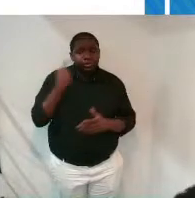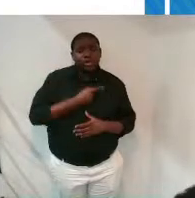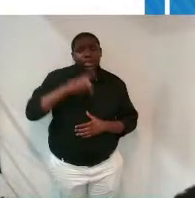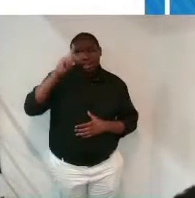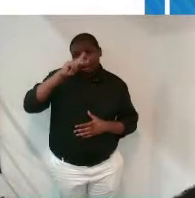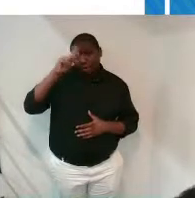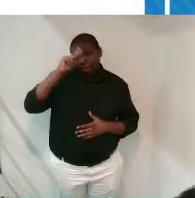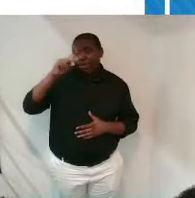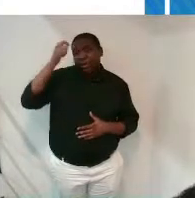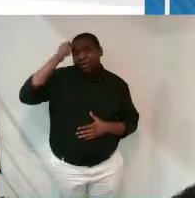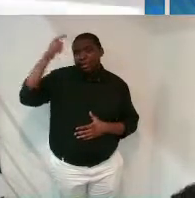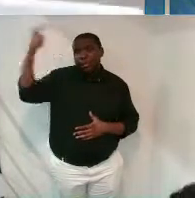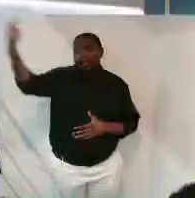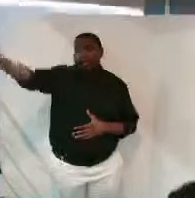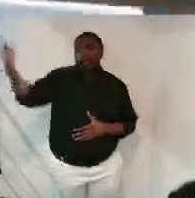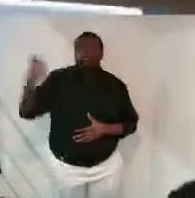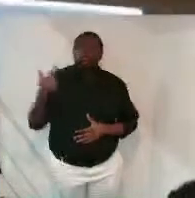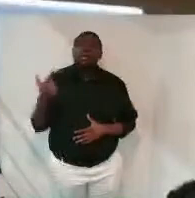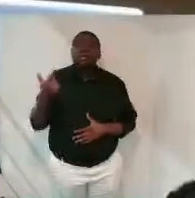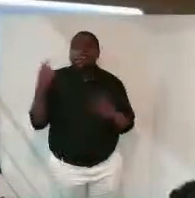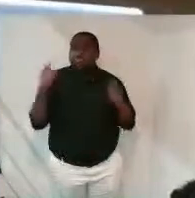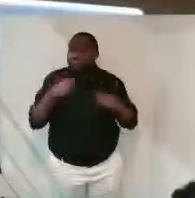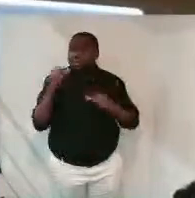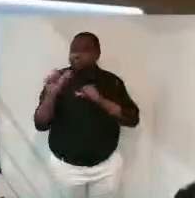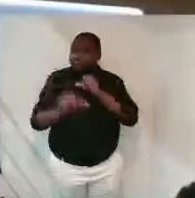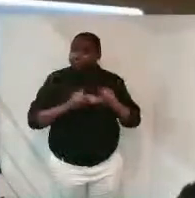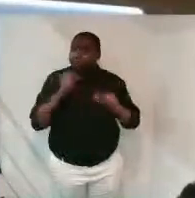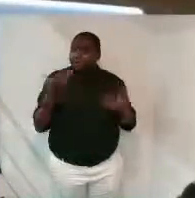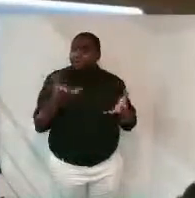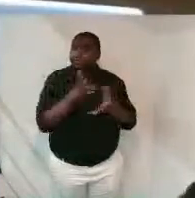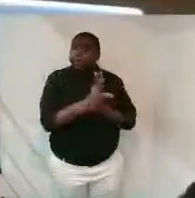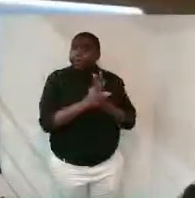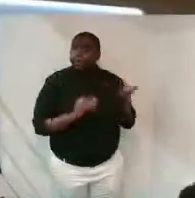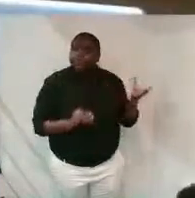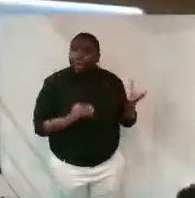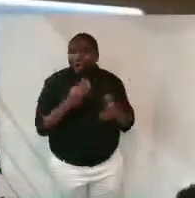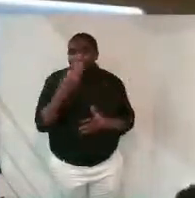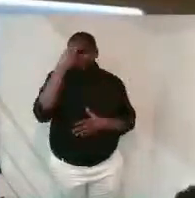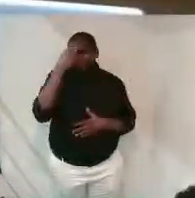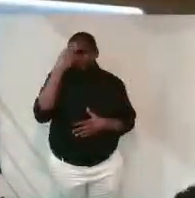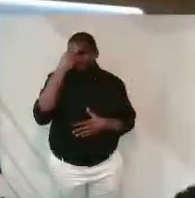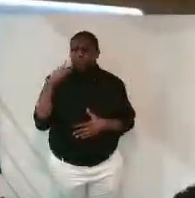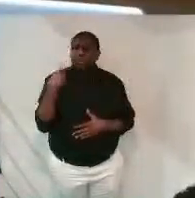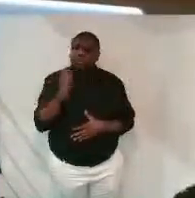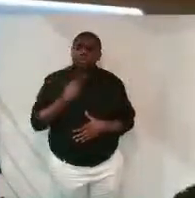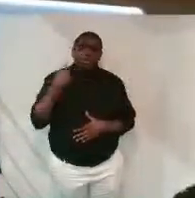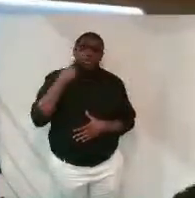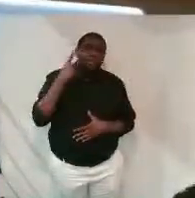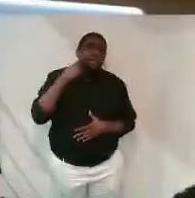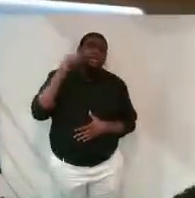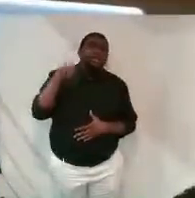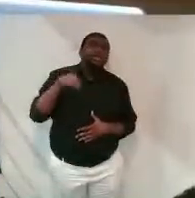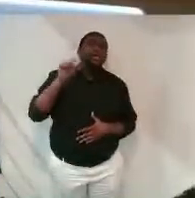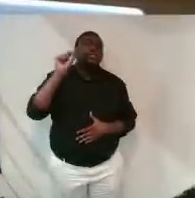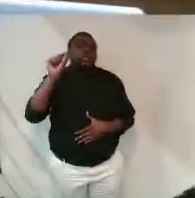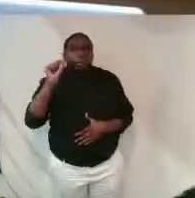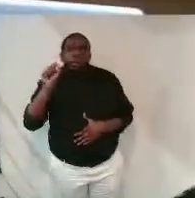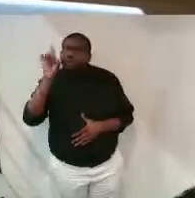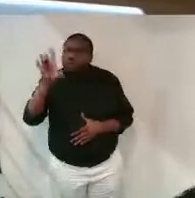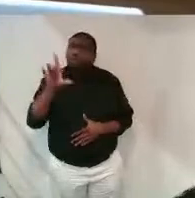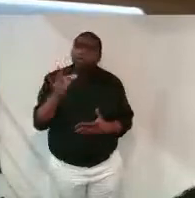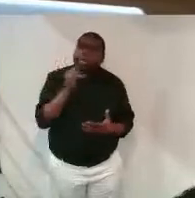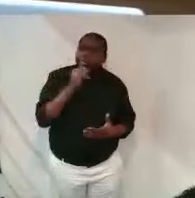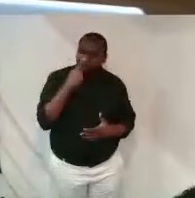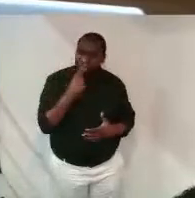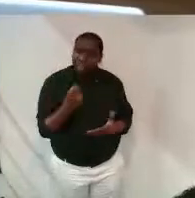de Lavoisier. Então, é preciso mudar esse modelo mental que nós temos de que a gestão de resíduos se resume em coletar